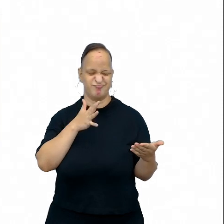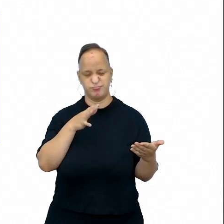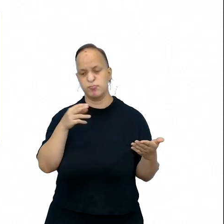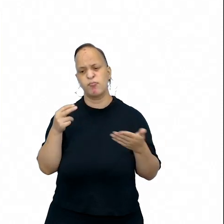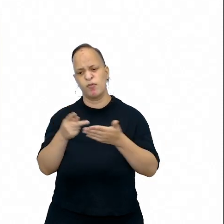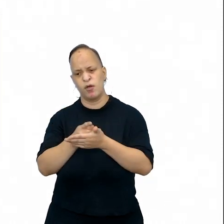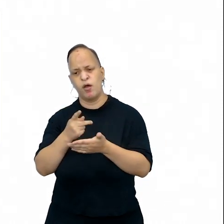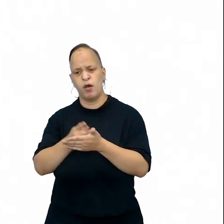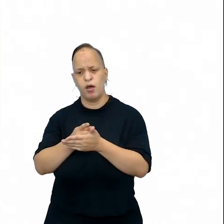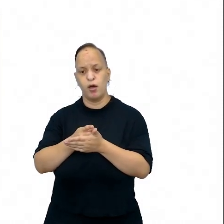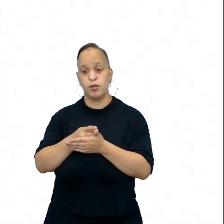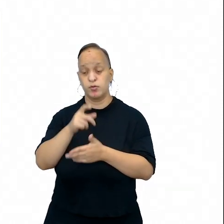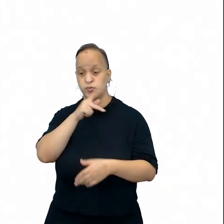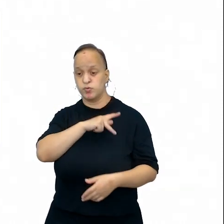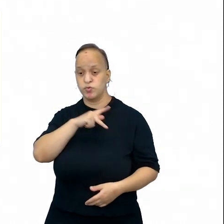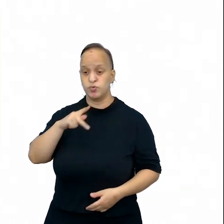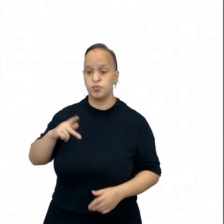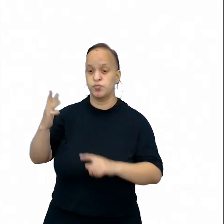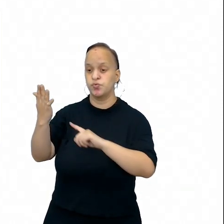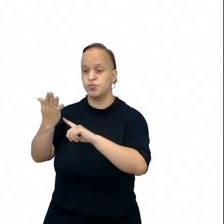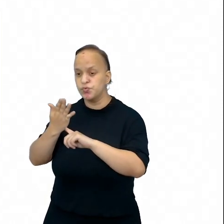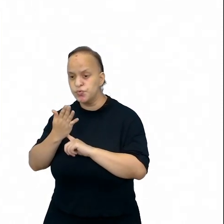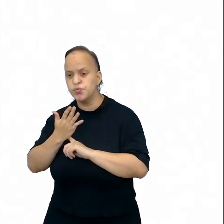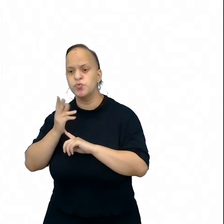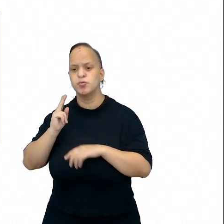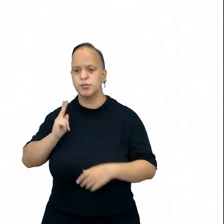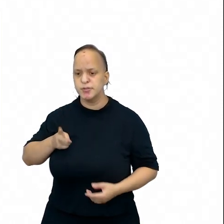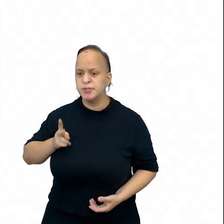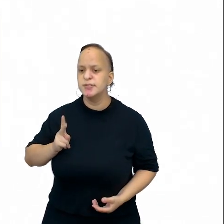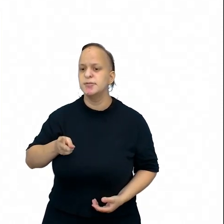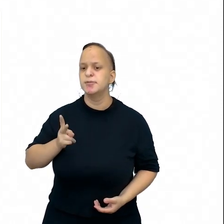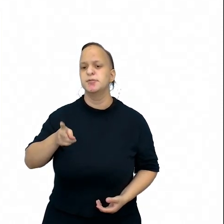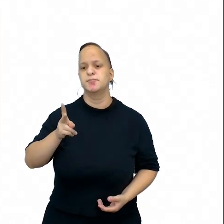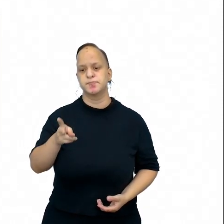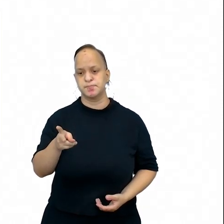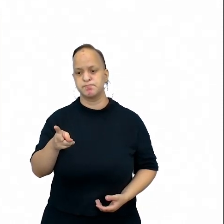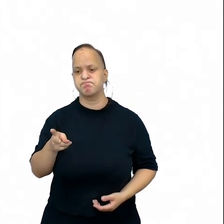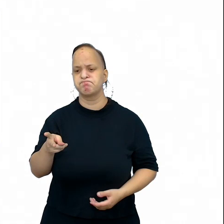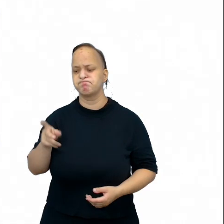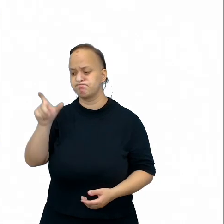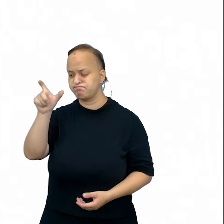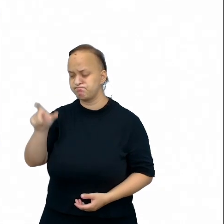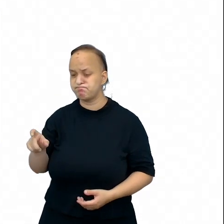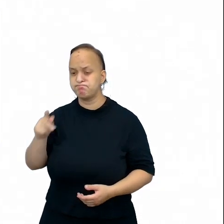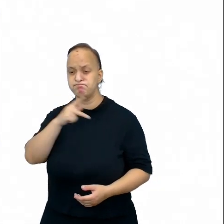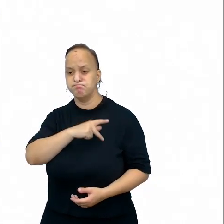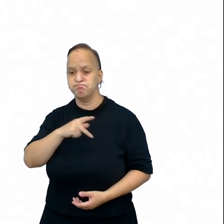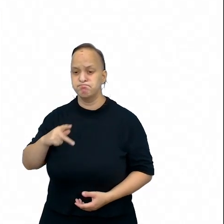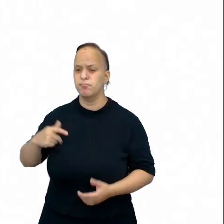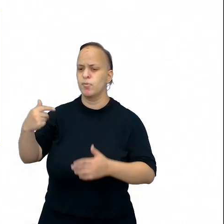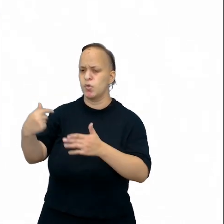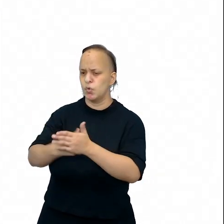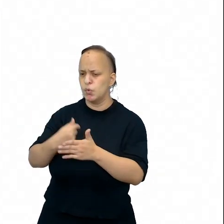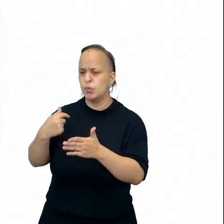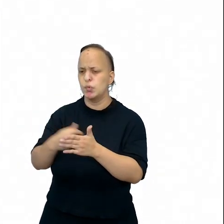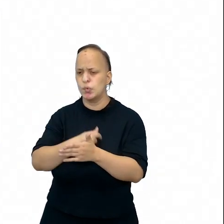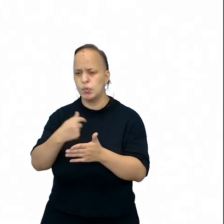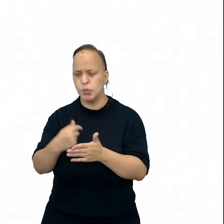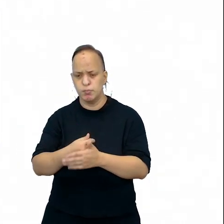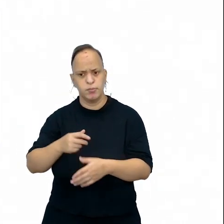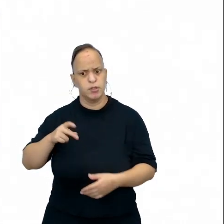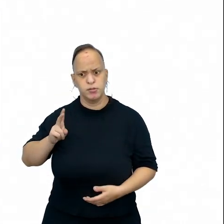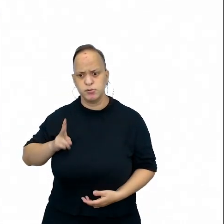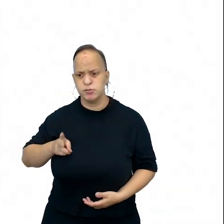mediação com o professor. O professor faz, então, já fez essas perguntas disparadoras, né, para o levantamento dos